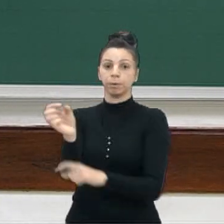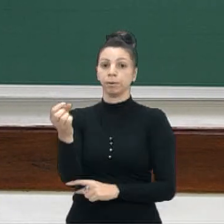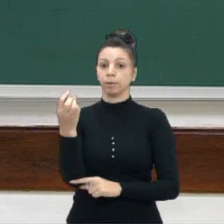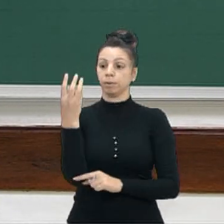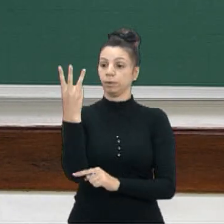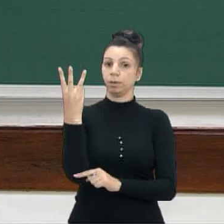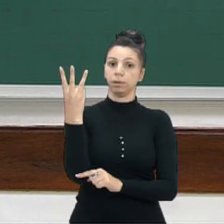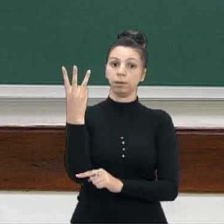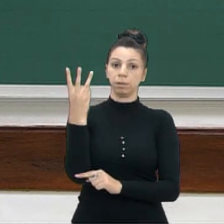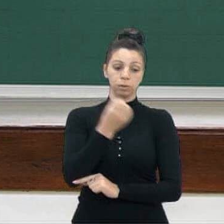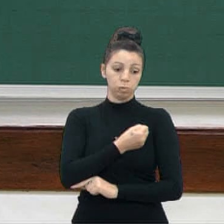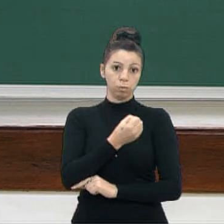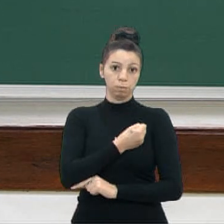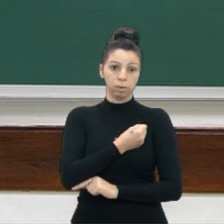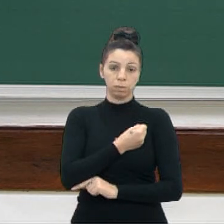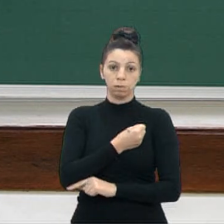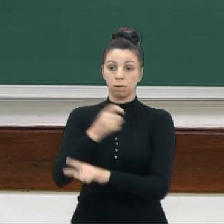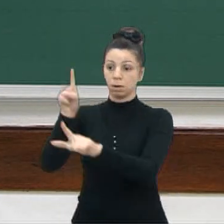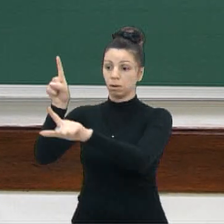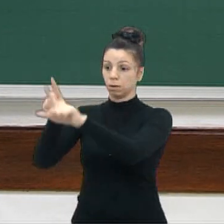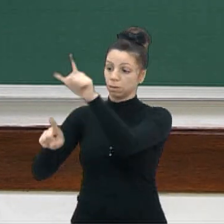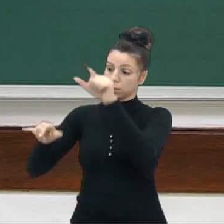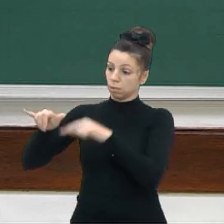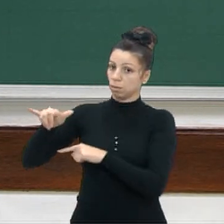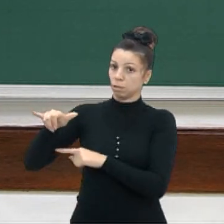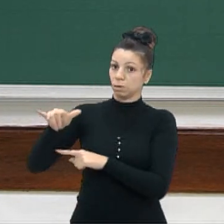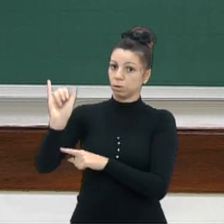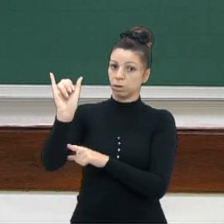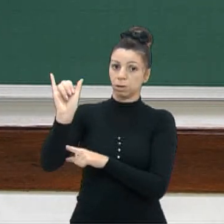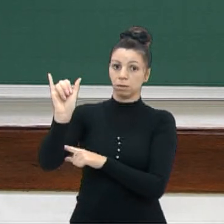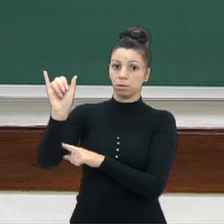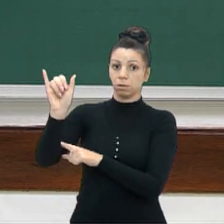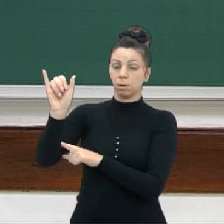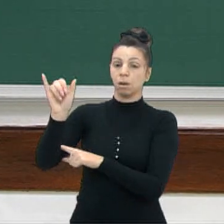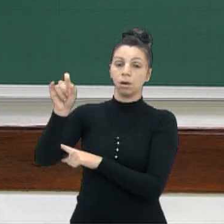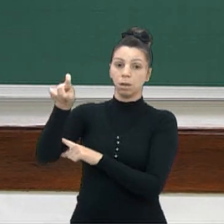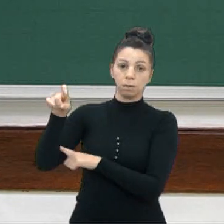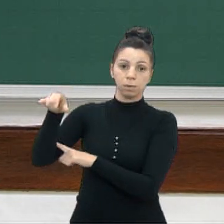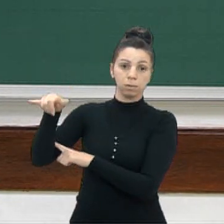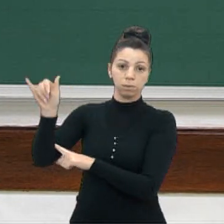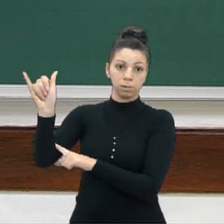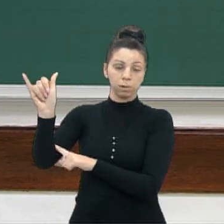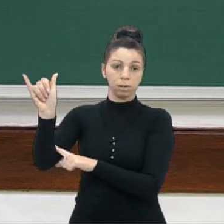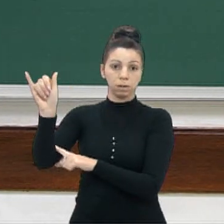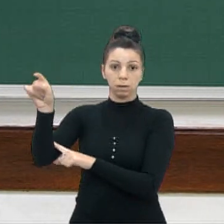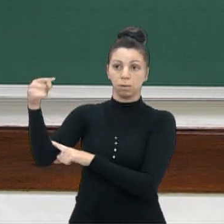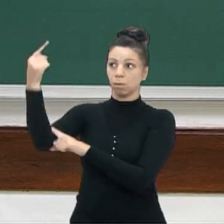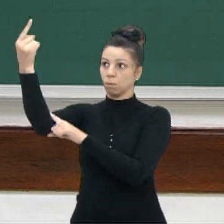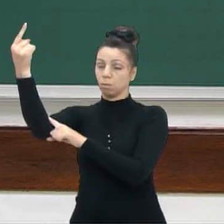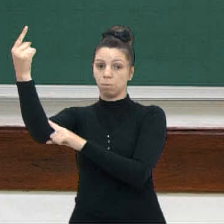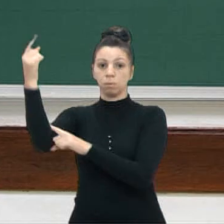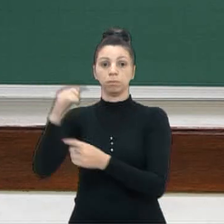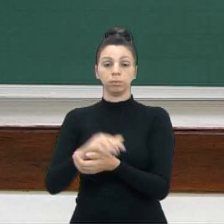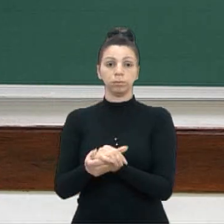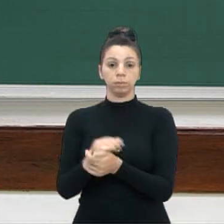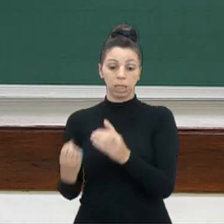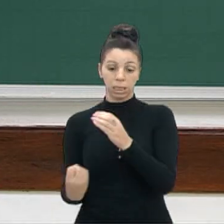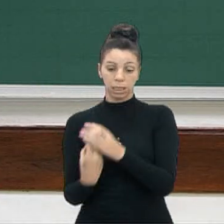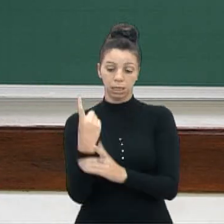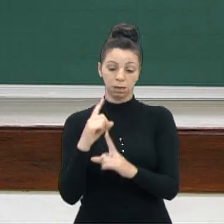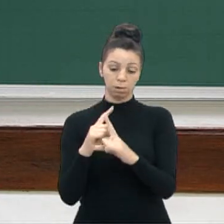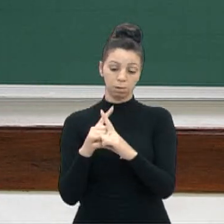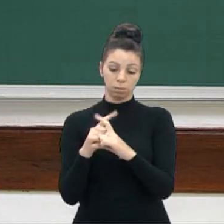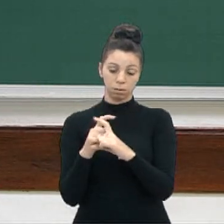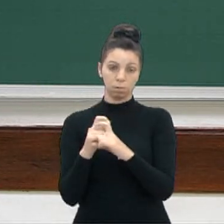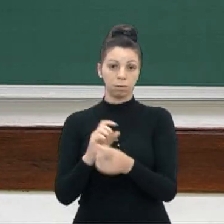o coeficiente 3 e a parte literal xy elevado a 1. Então, nós vimos aqui hoje a